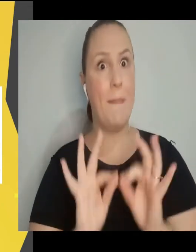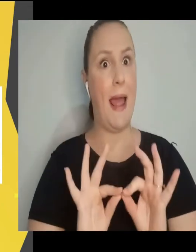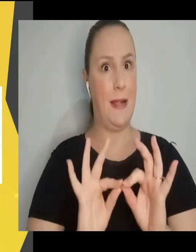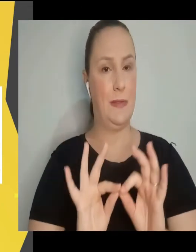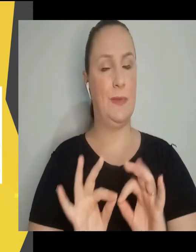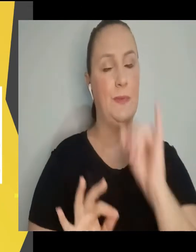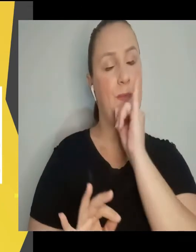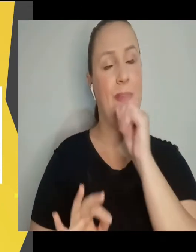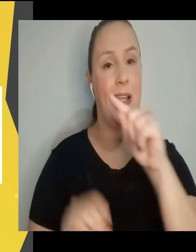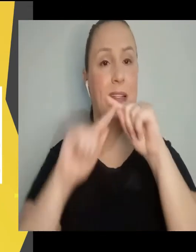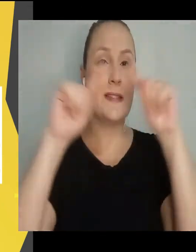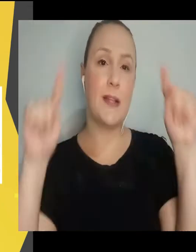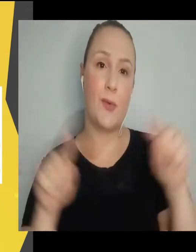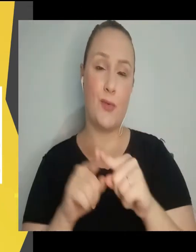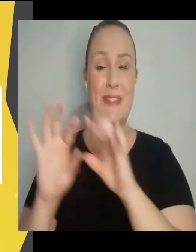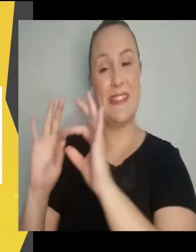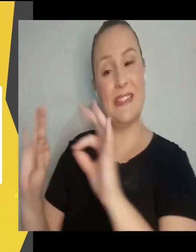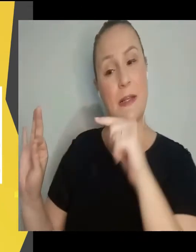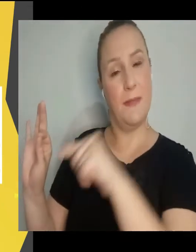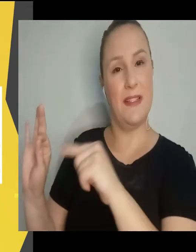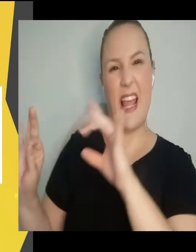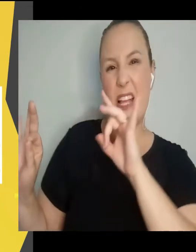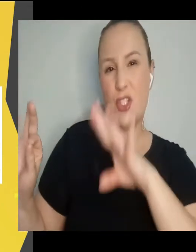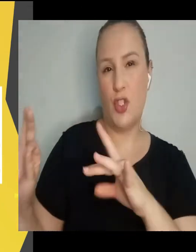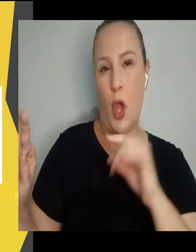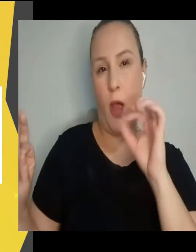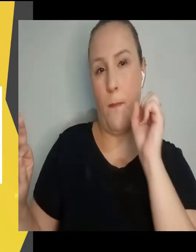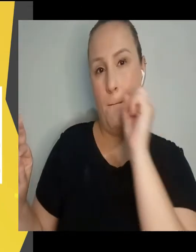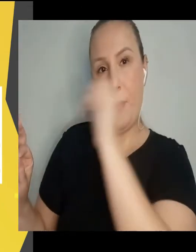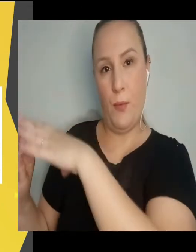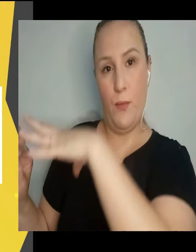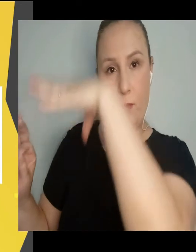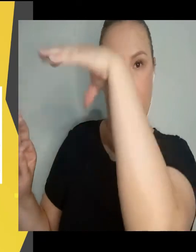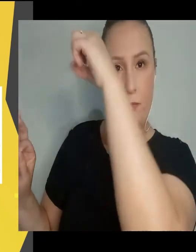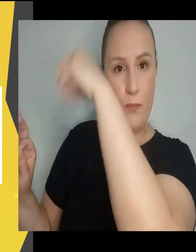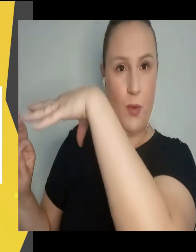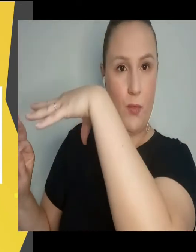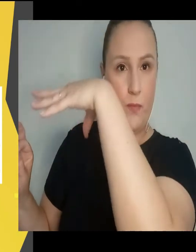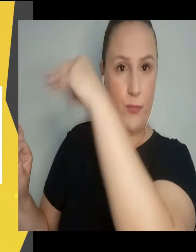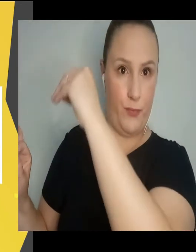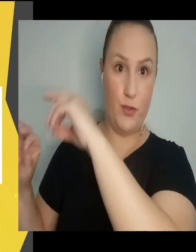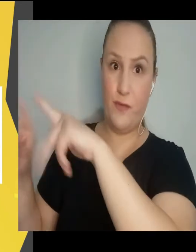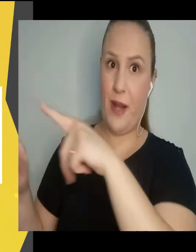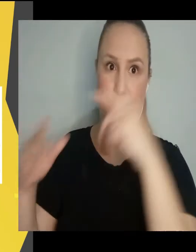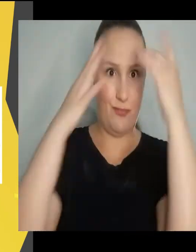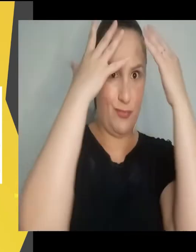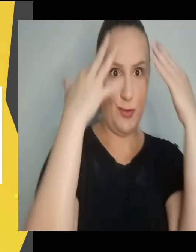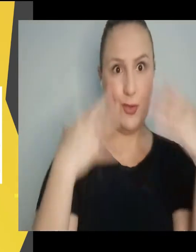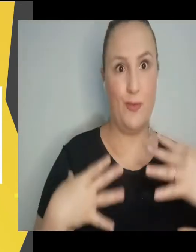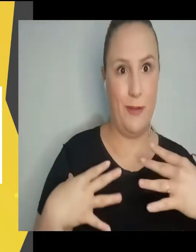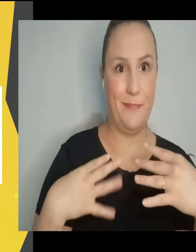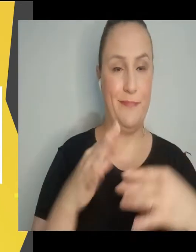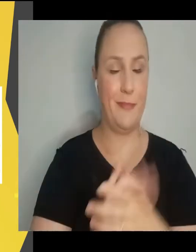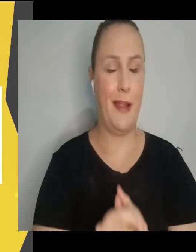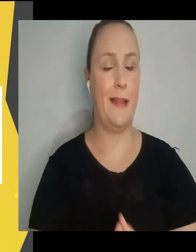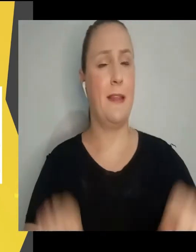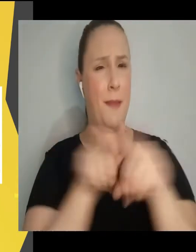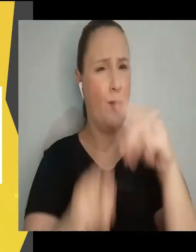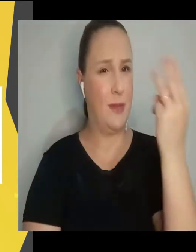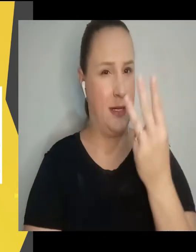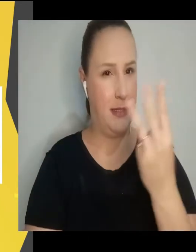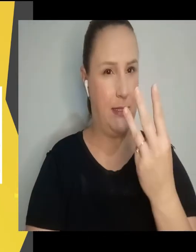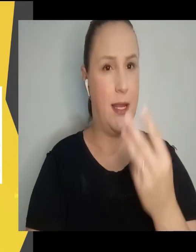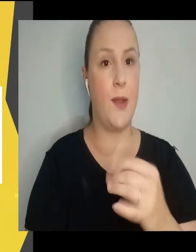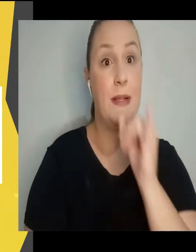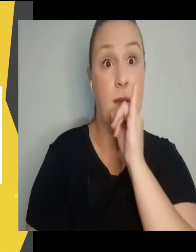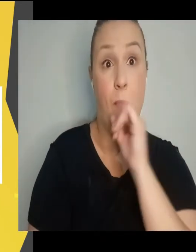mais complexa, por exemplo, que desse circuito simples, que é só acender e apagar a nossa luz. E